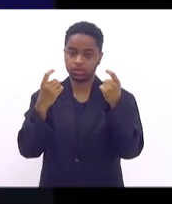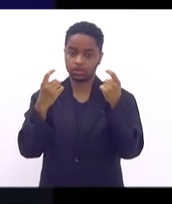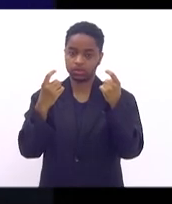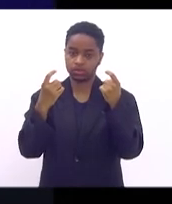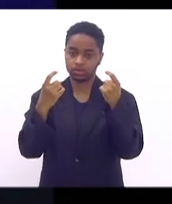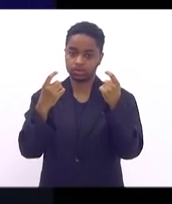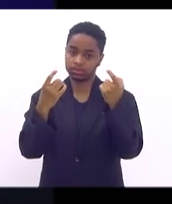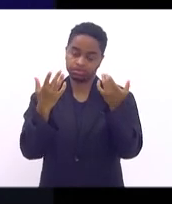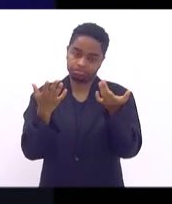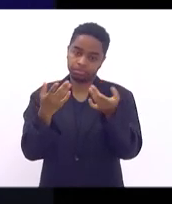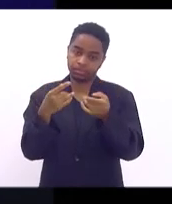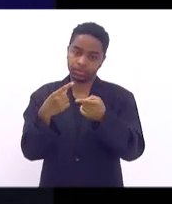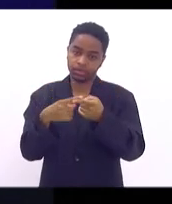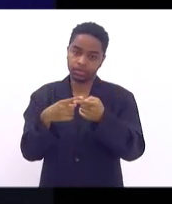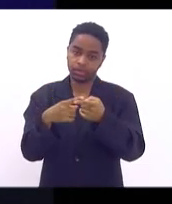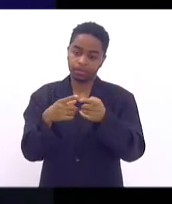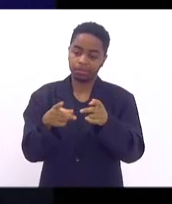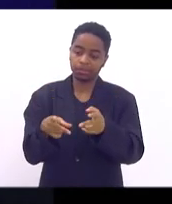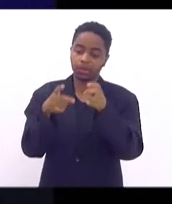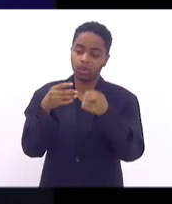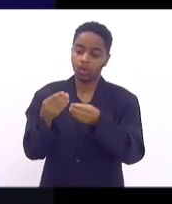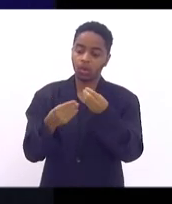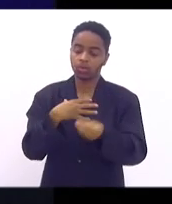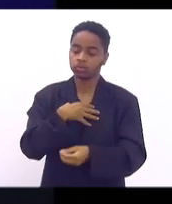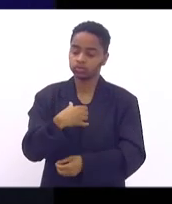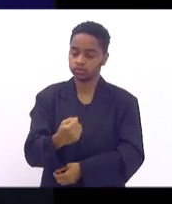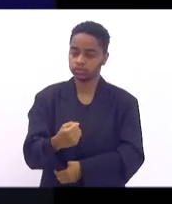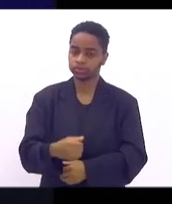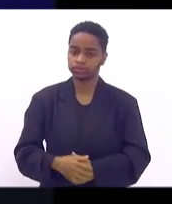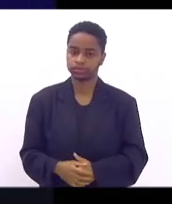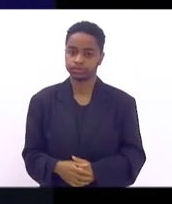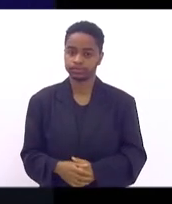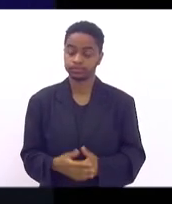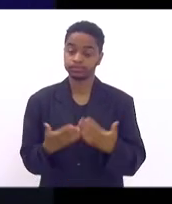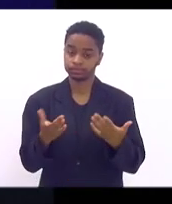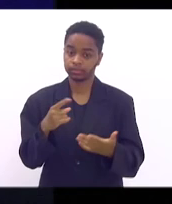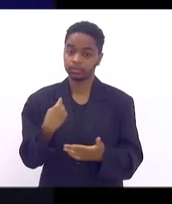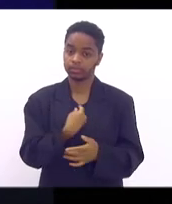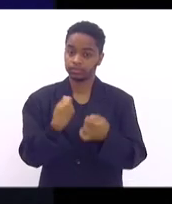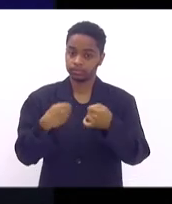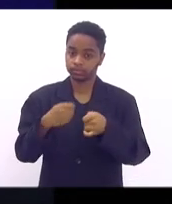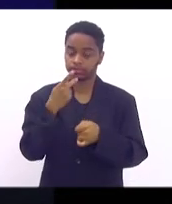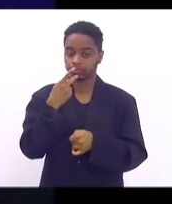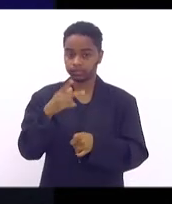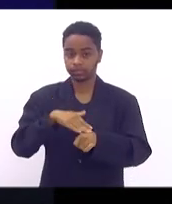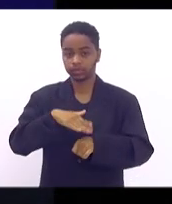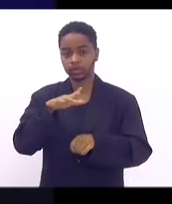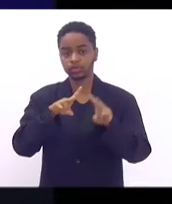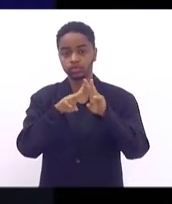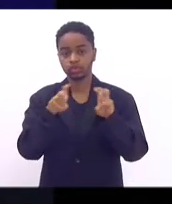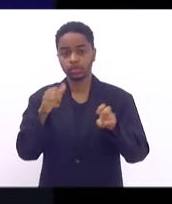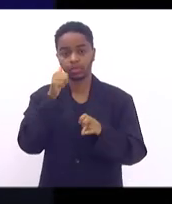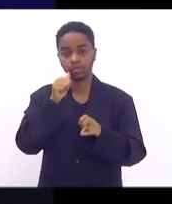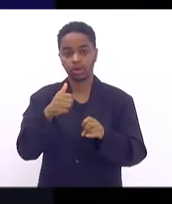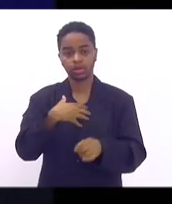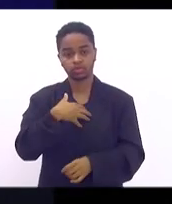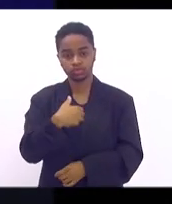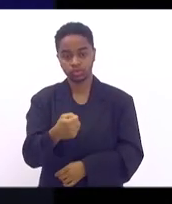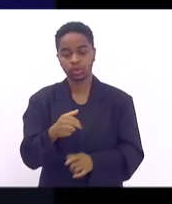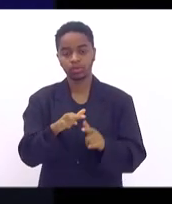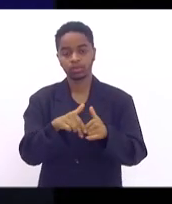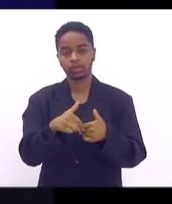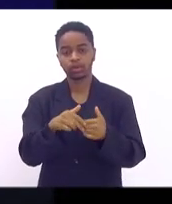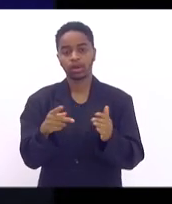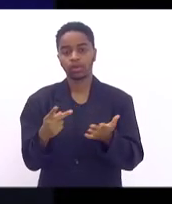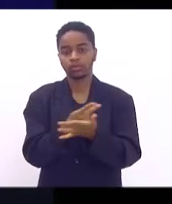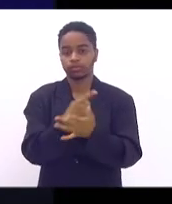na leitura daquele suicídio. Então, a gente precisa falar mais do suicídio de mulheres em razão da